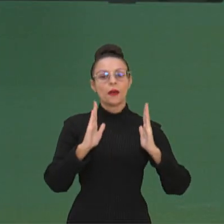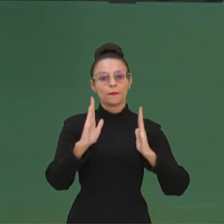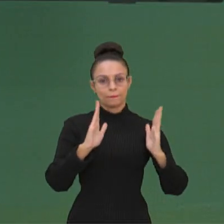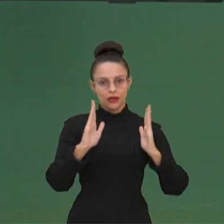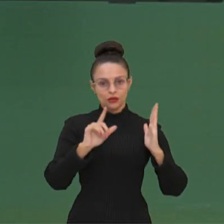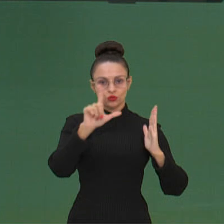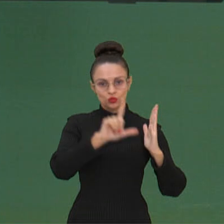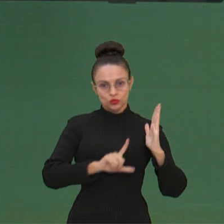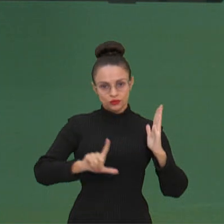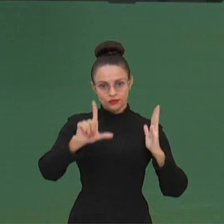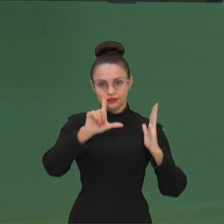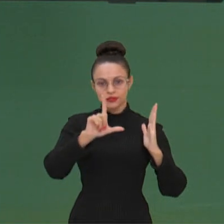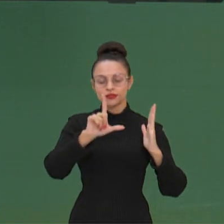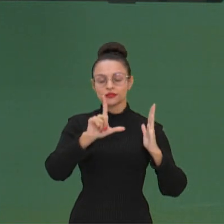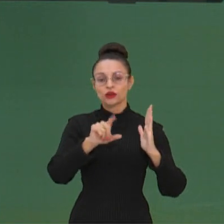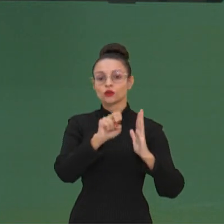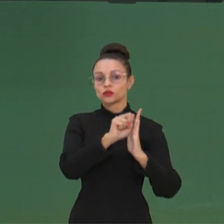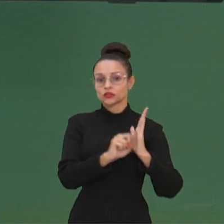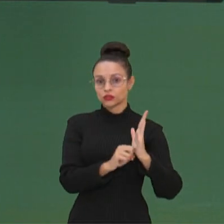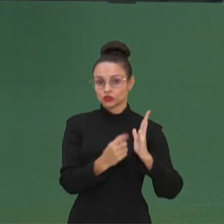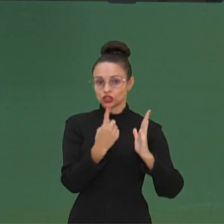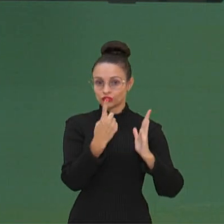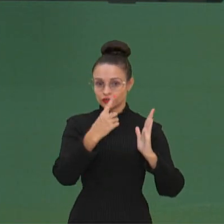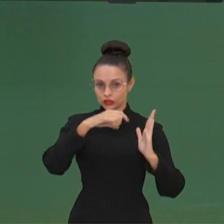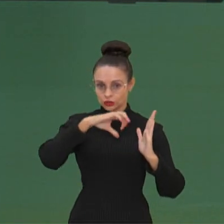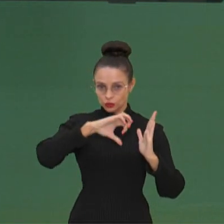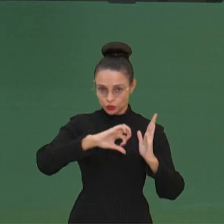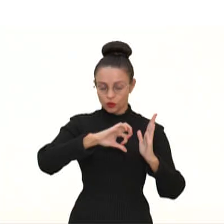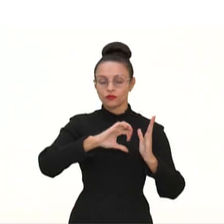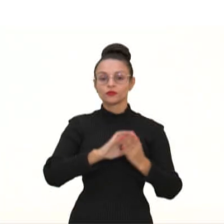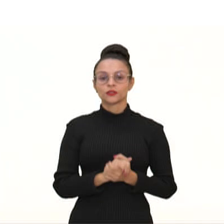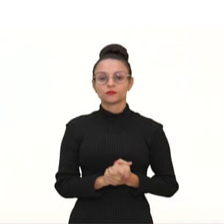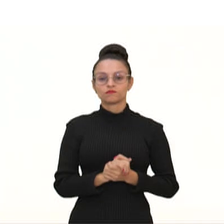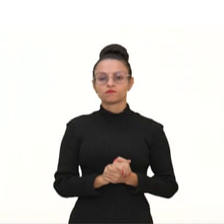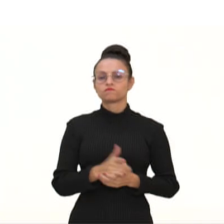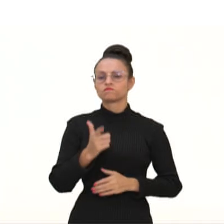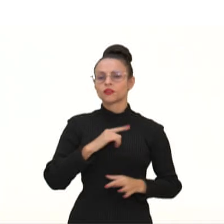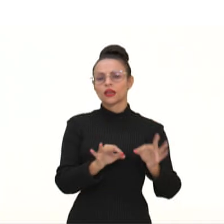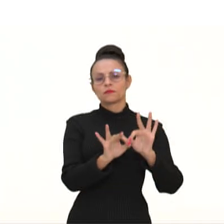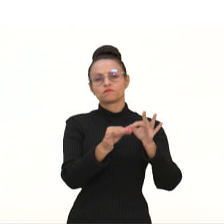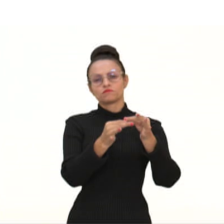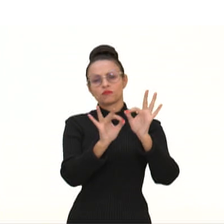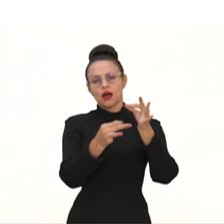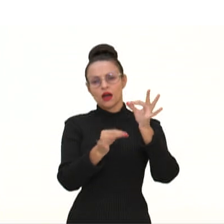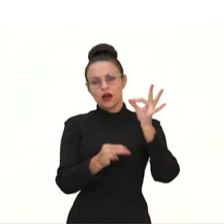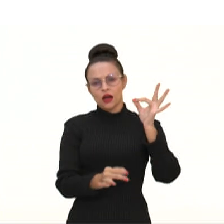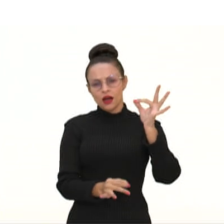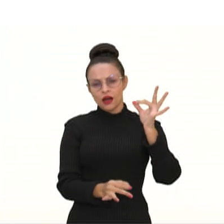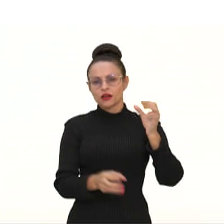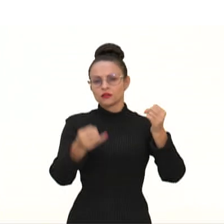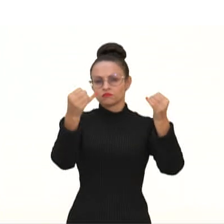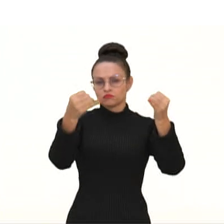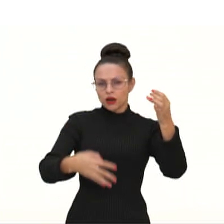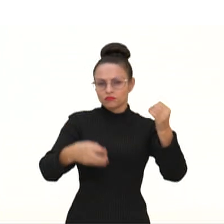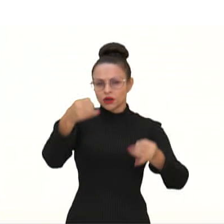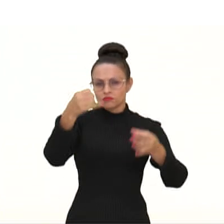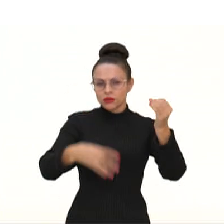forte aqui, né, essa alternativazinha. Então, vamos pensar lá. É a idealização da mulher, porque é romântico,